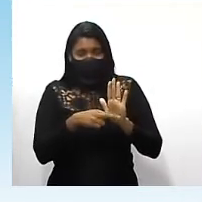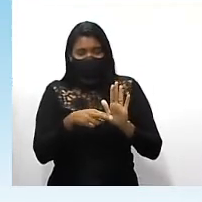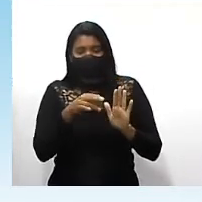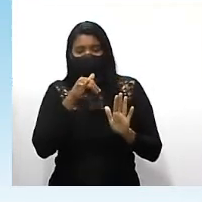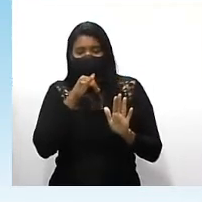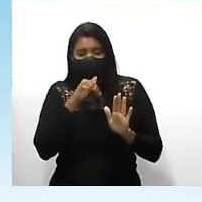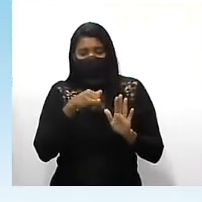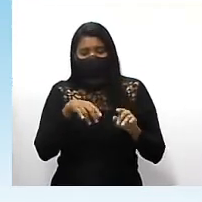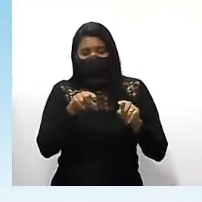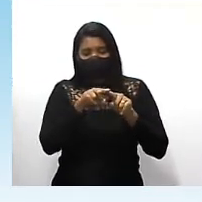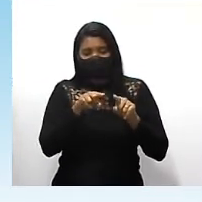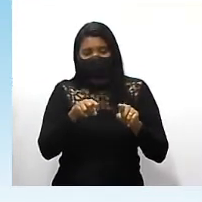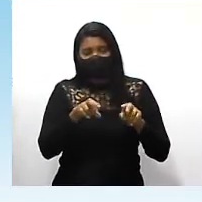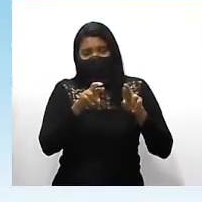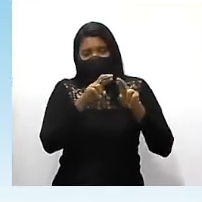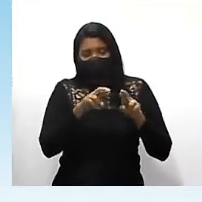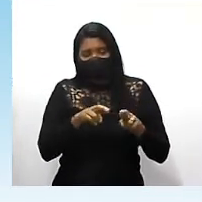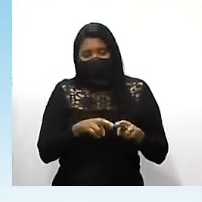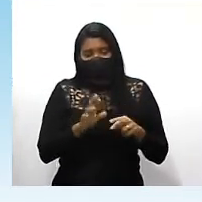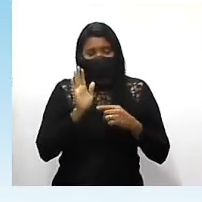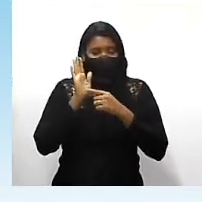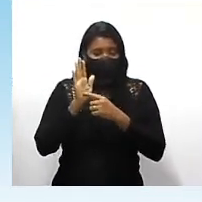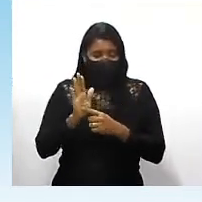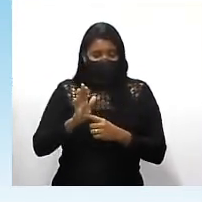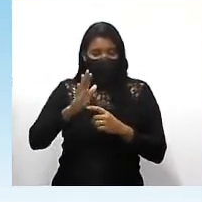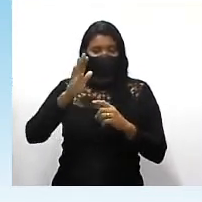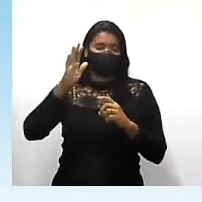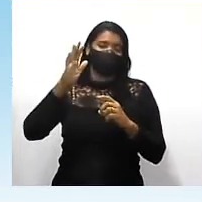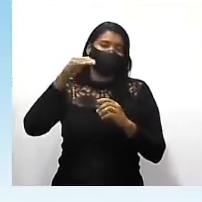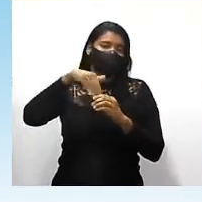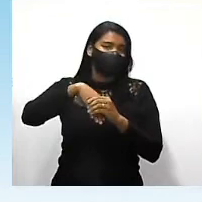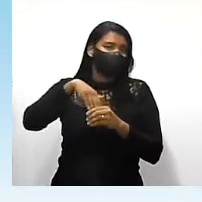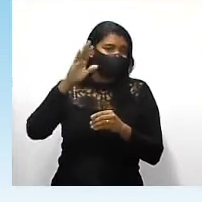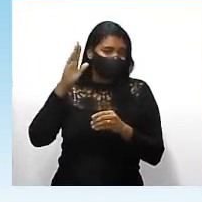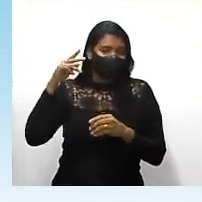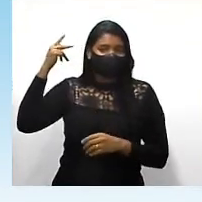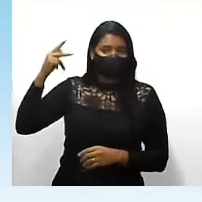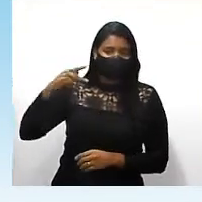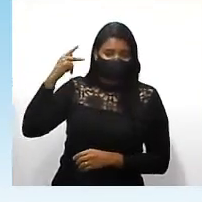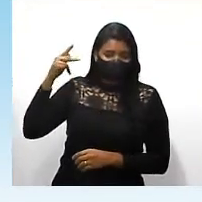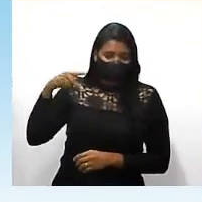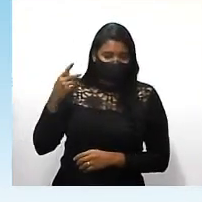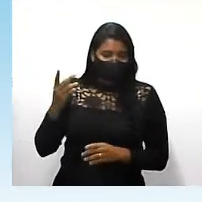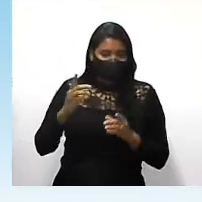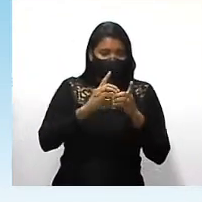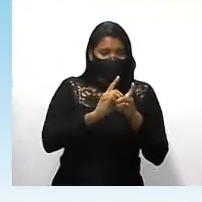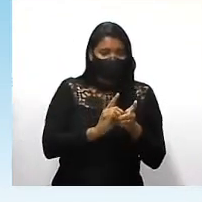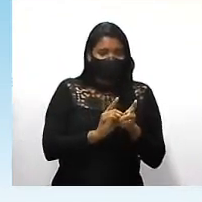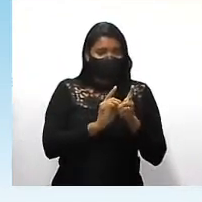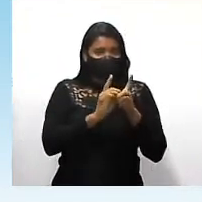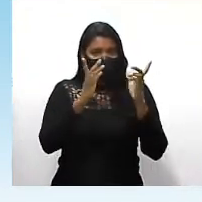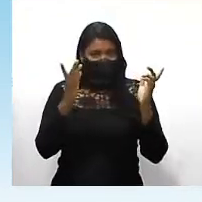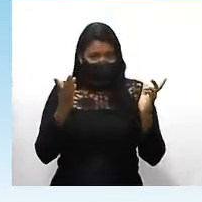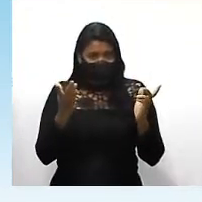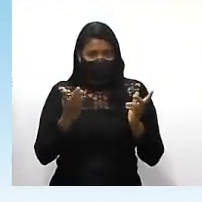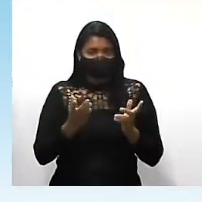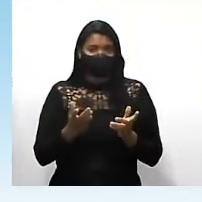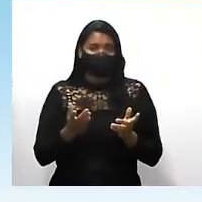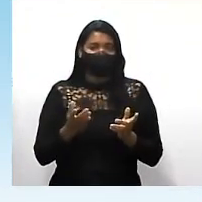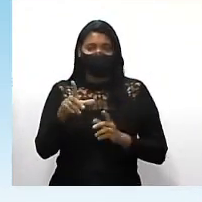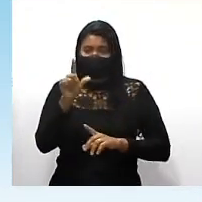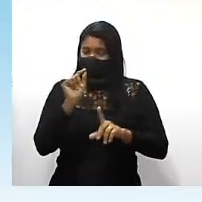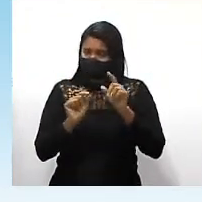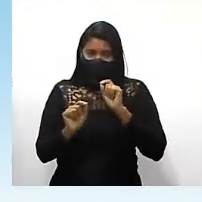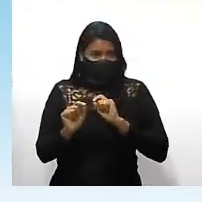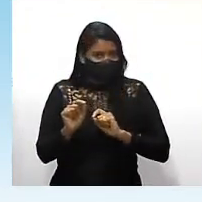Estado tem representantes nossos dentro de um processo de democracia, de um processo da